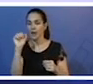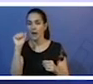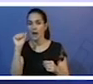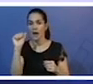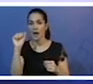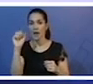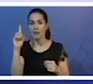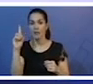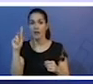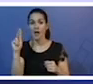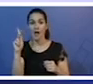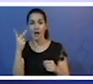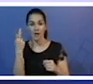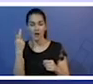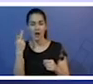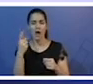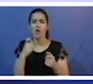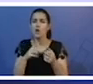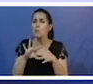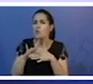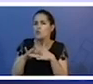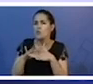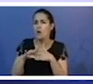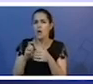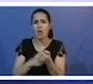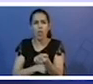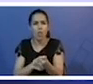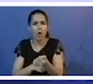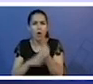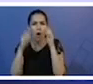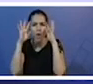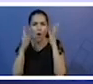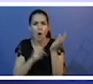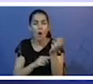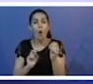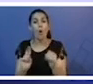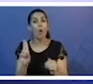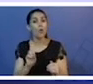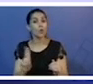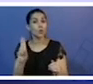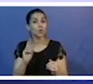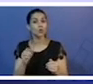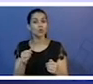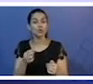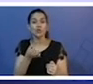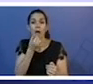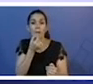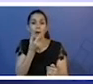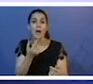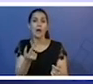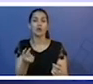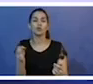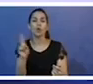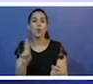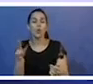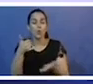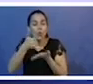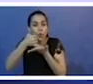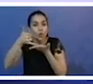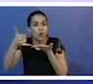associada aí a problemas do sistema nervoso central ou também ao uso de drogas ou medicamentos. Alguns têm esse